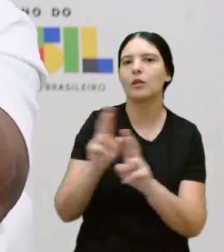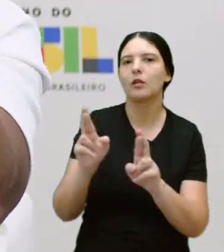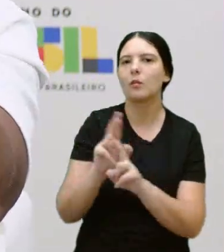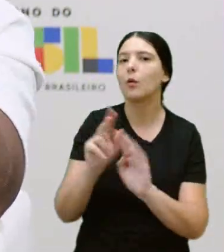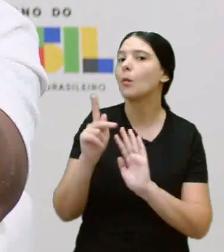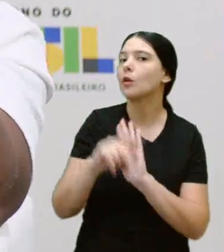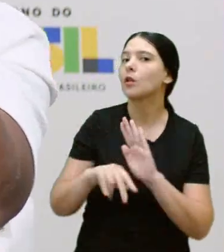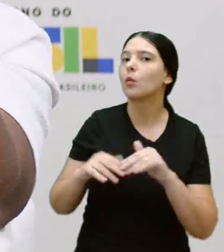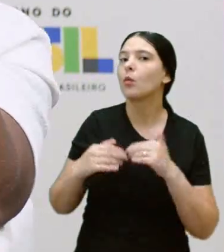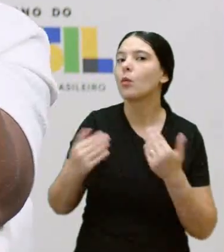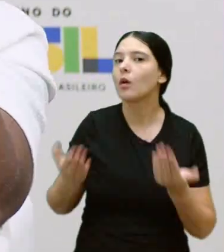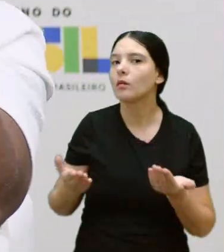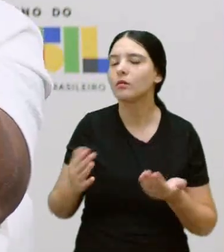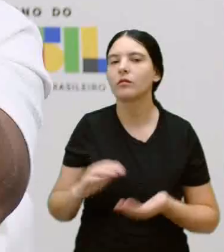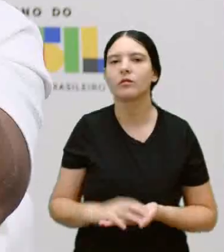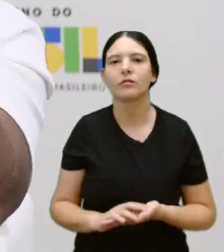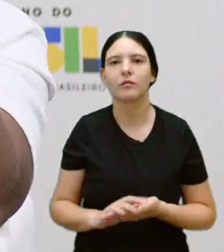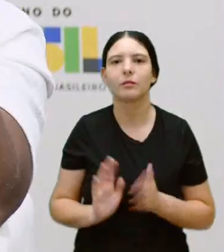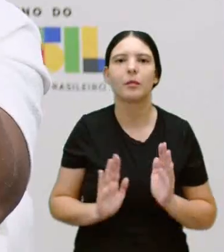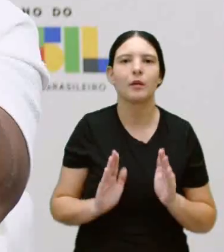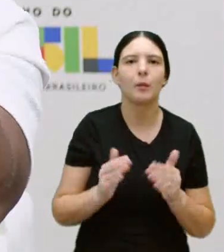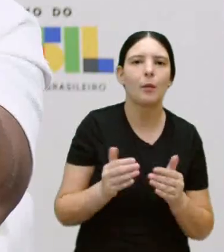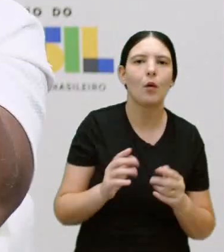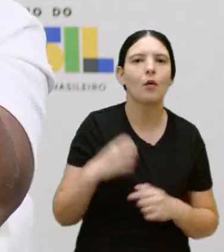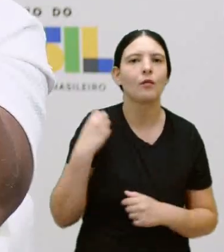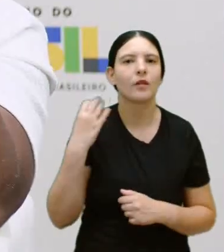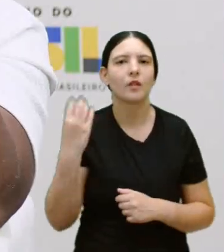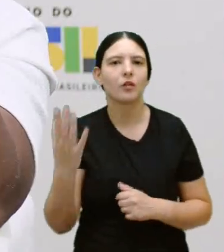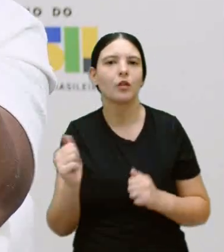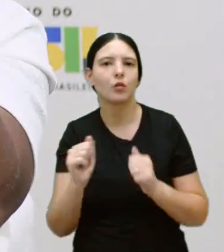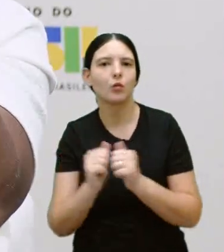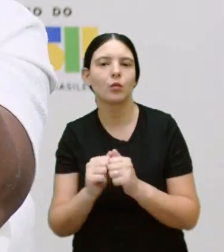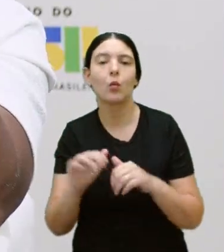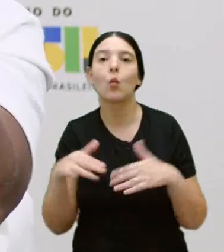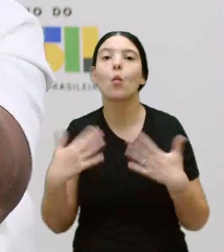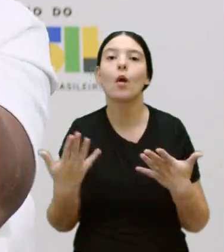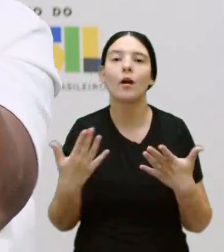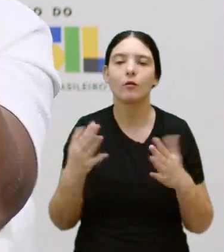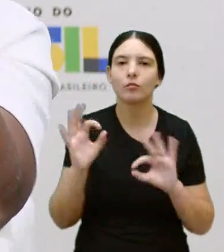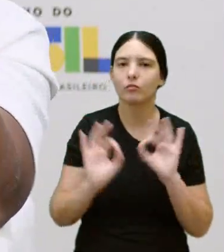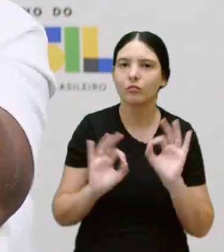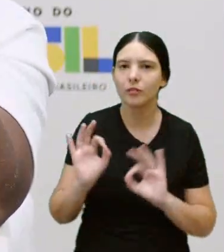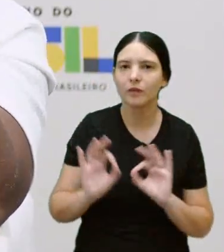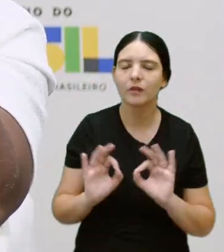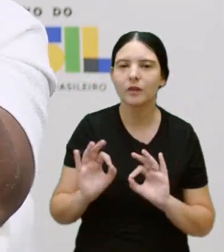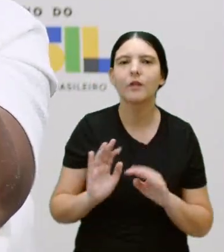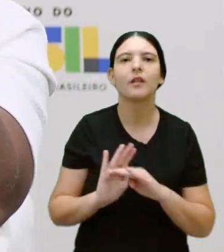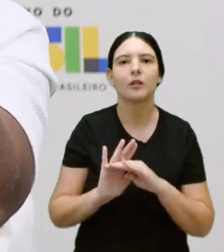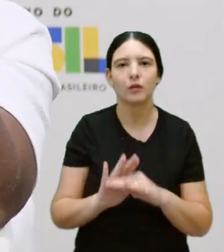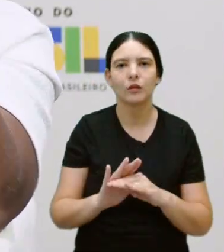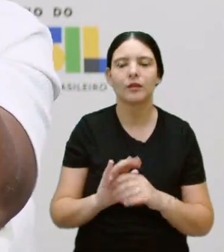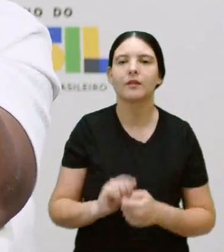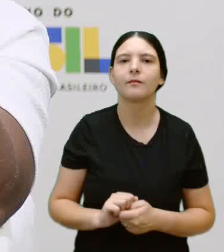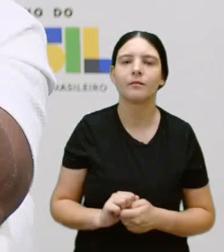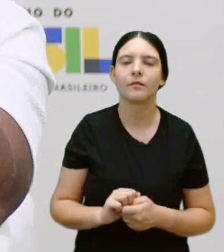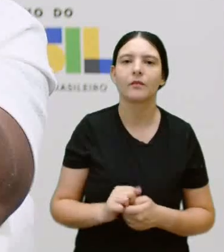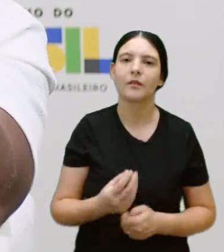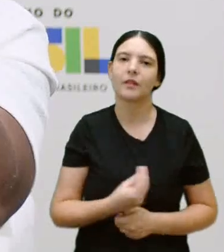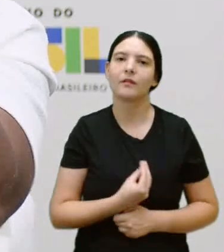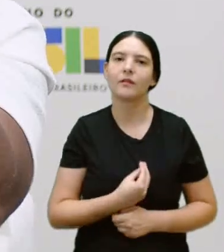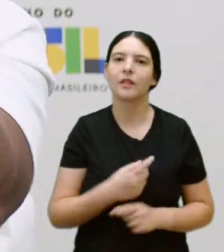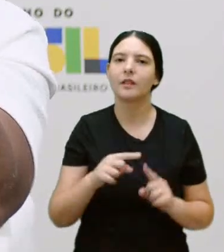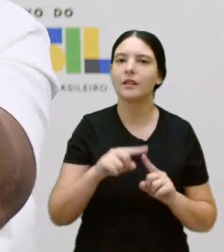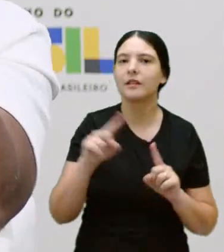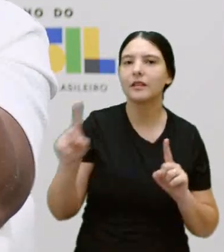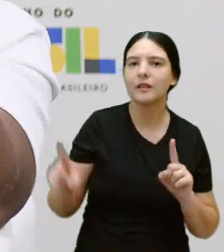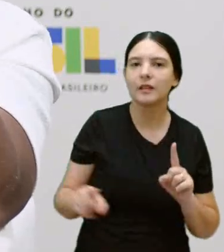Patrimônio, viajar junto, fazer. Qual projeto a gente tem? Isso ajuda. Ciclo de vida, mesmo ciclo de vida, isso